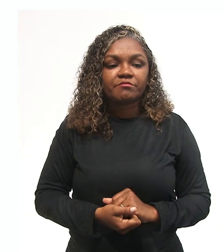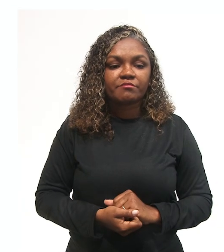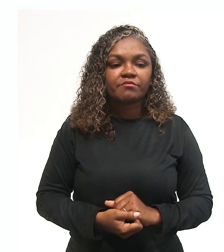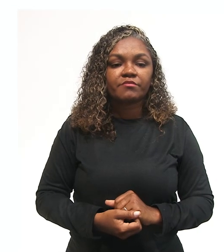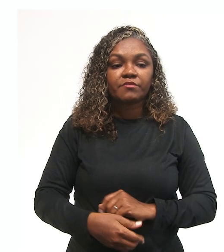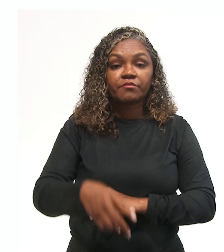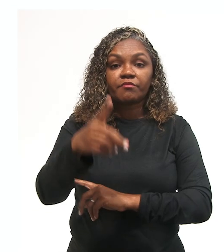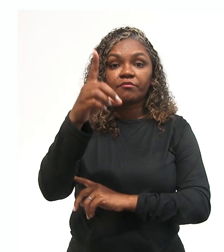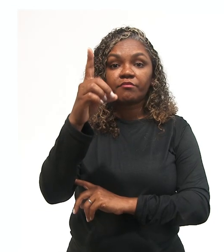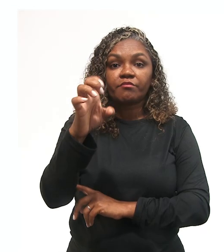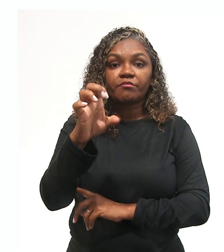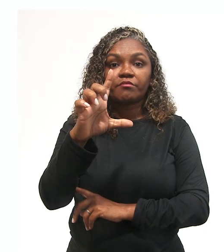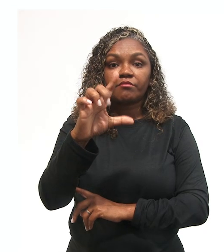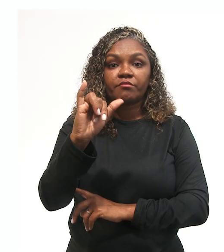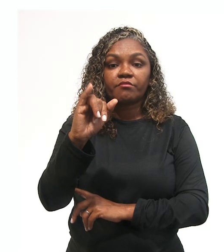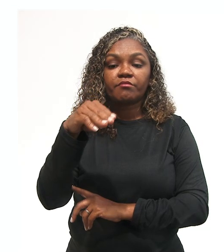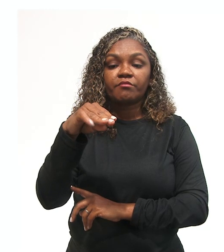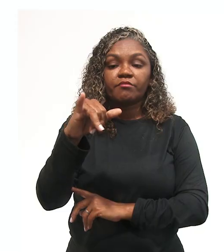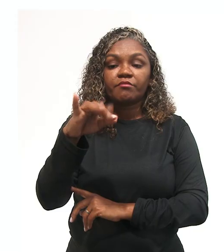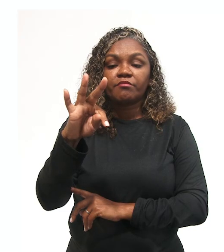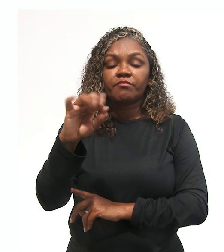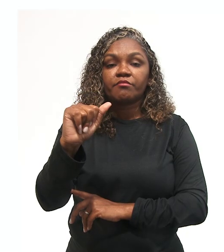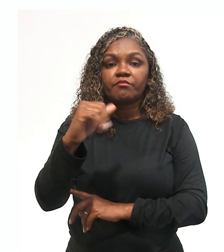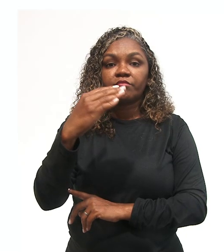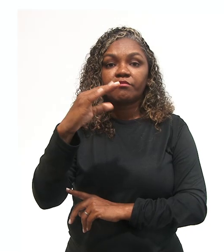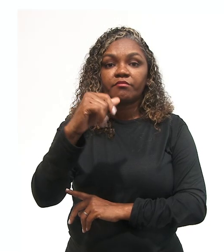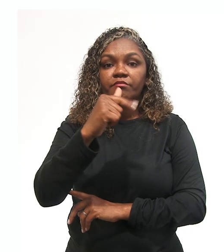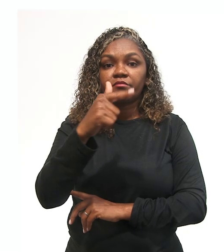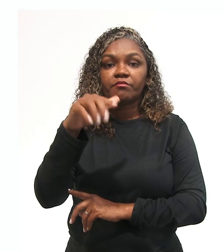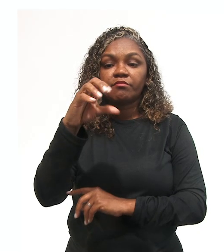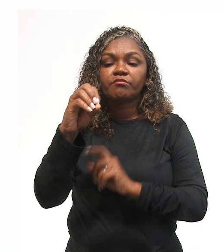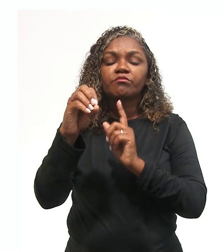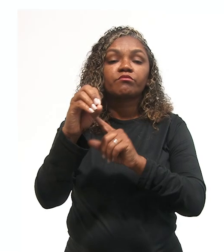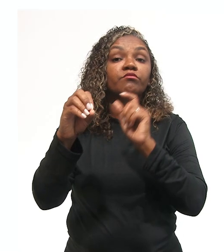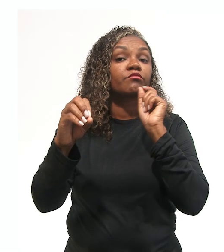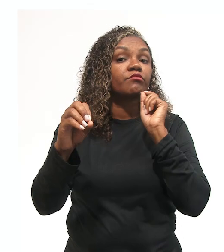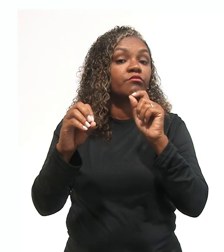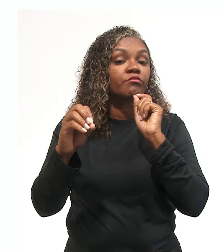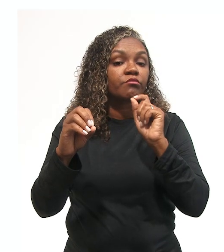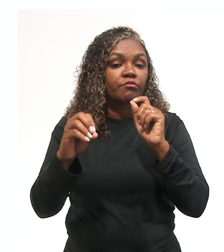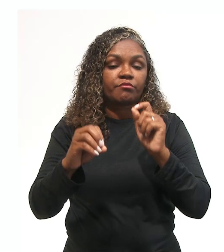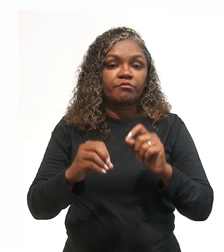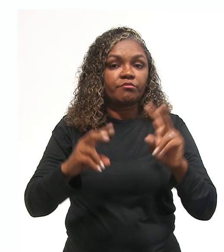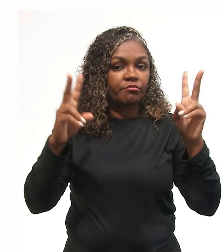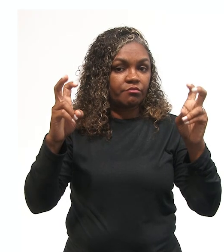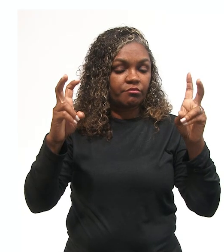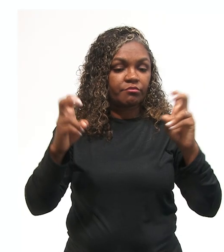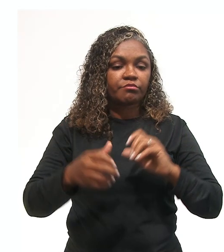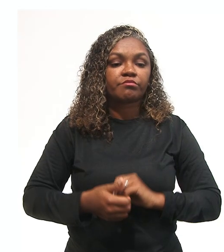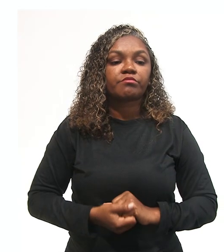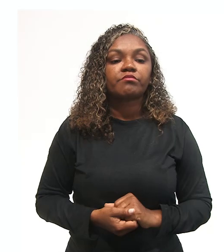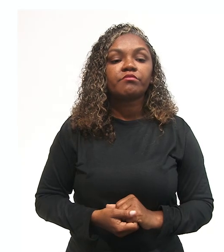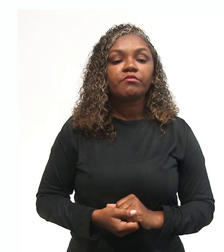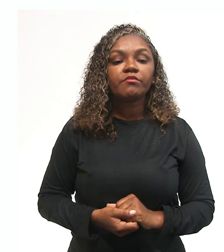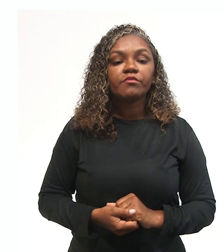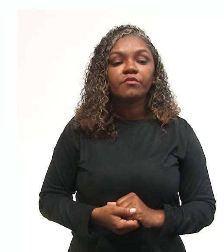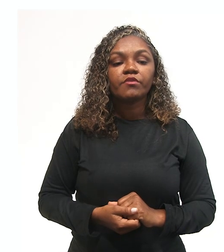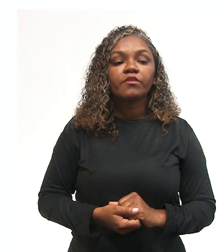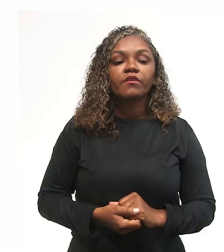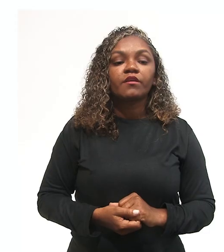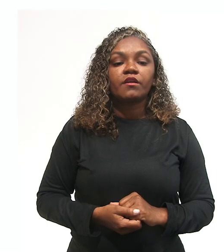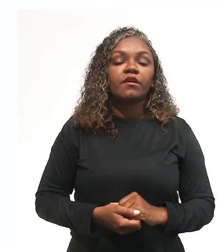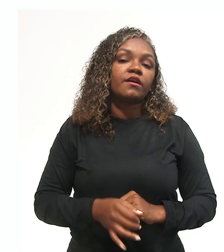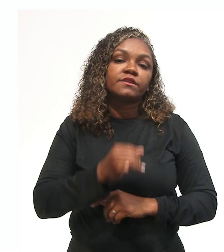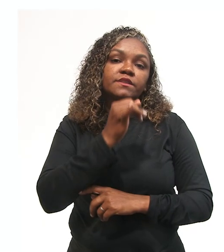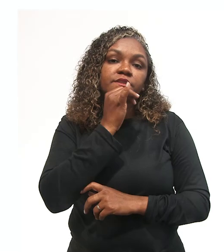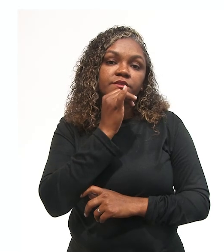já falamos anteriormente, quando falamos sobre as etapas da pesquisa, né, que é necessário